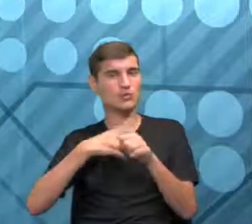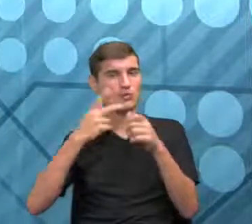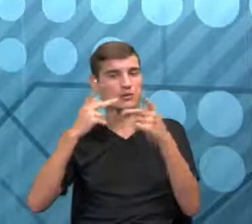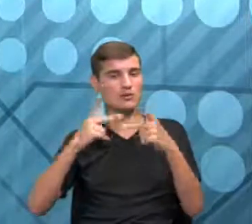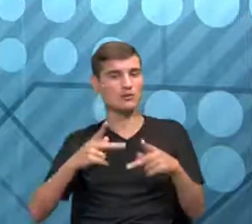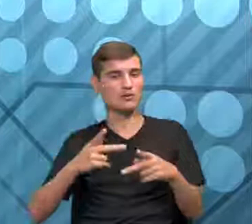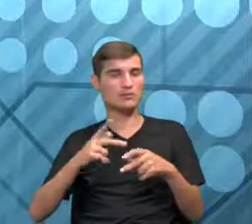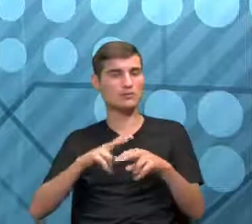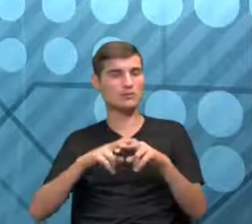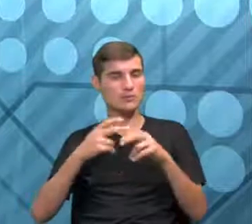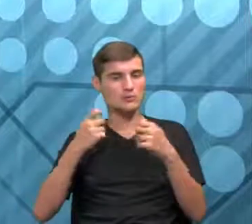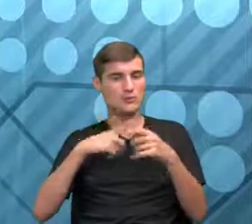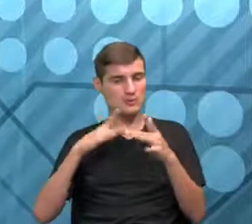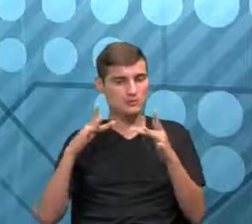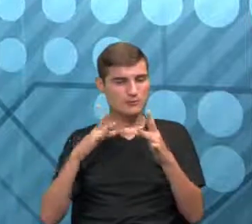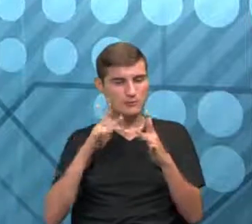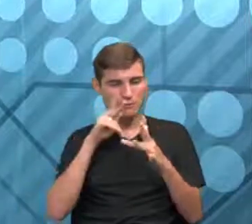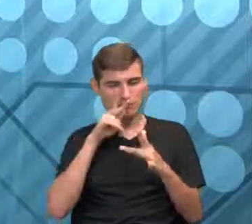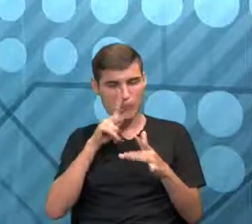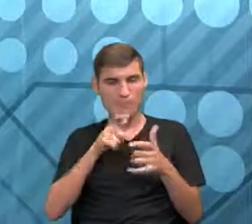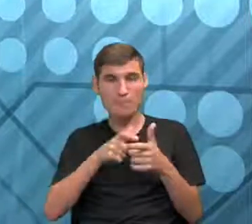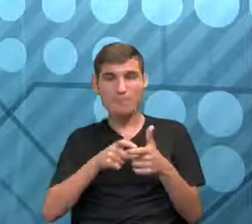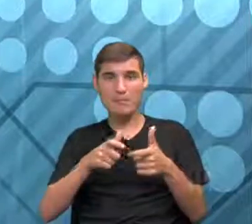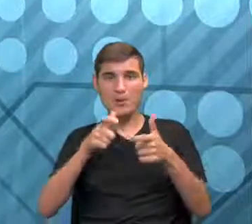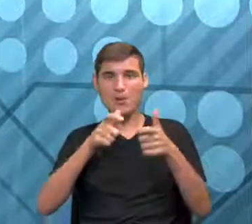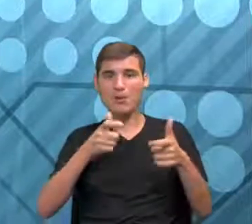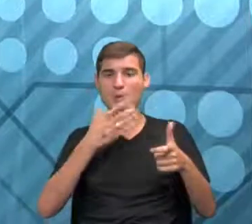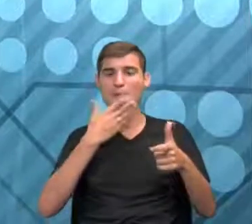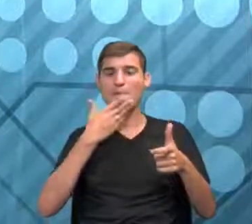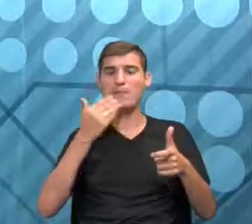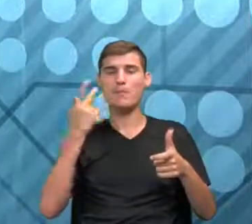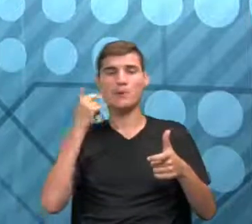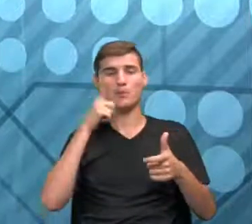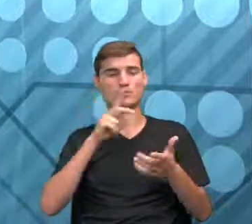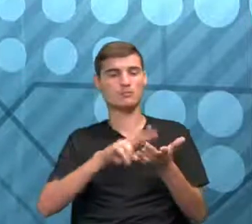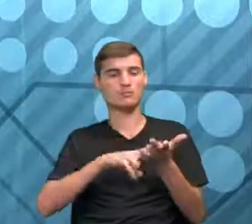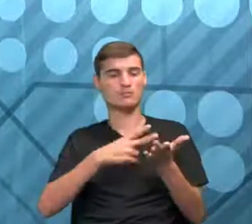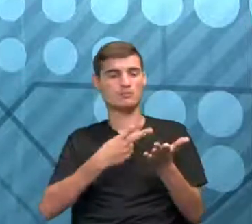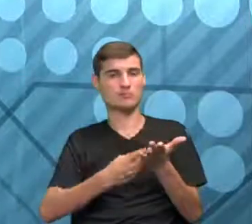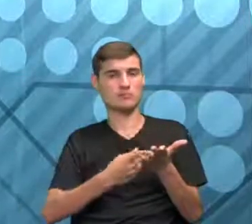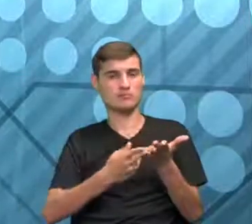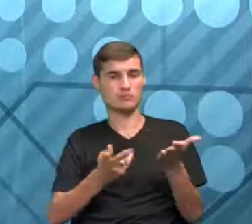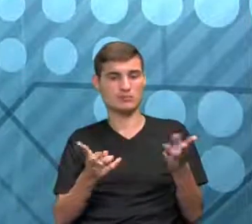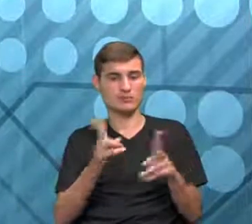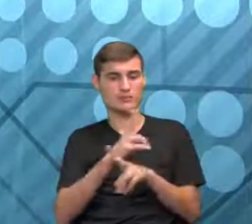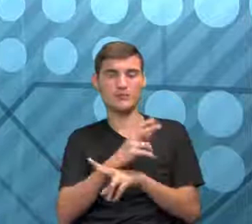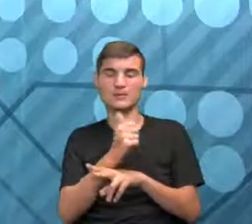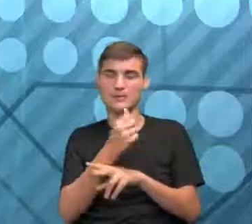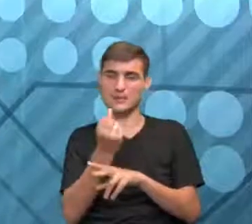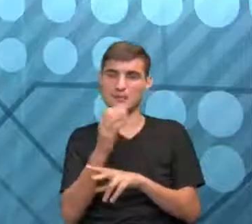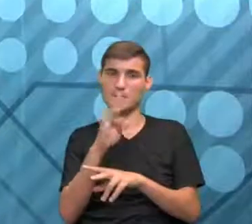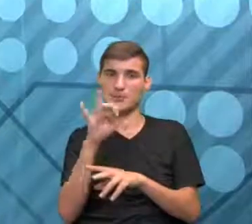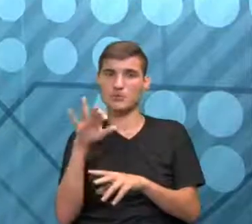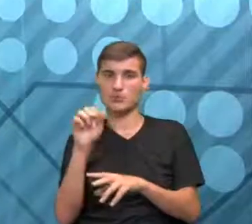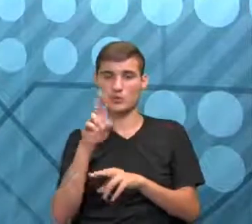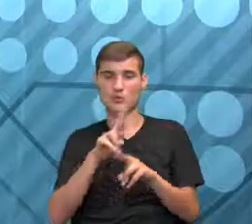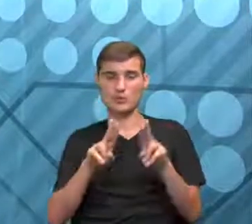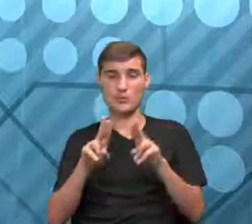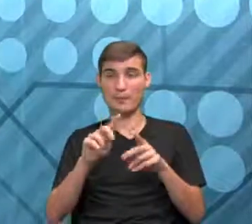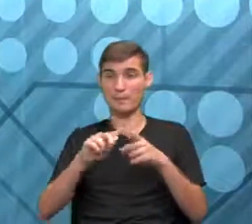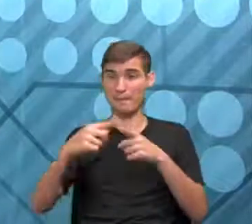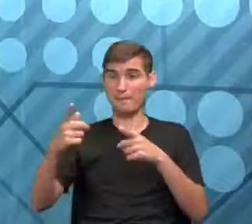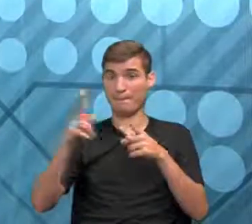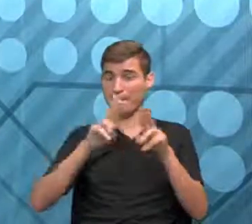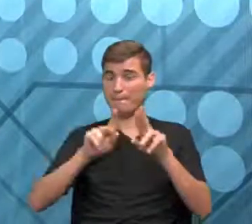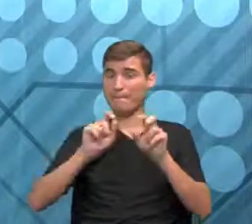Eu preciso de uma intensidade maior, melhor de conversão. Então, eu utilizo um conversor de 16 bits. O que eu posso fazer